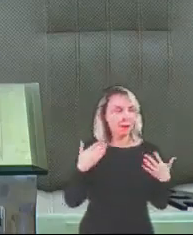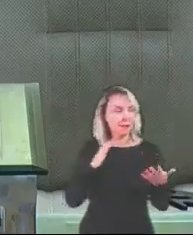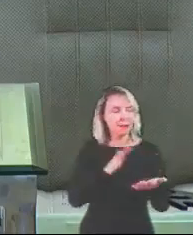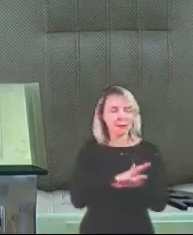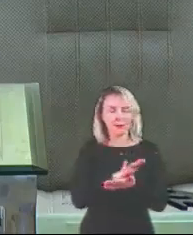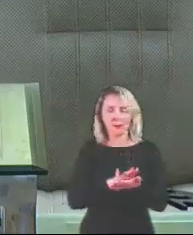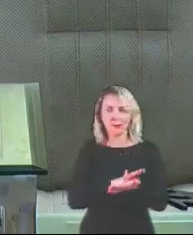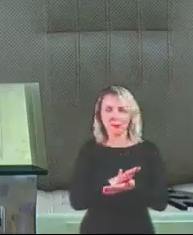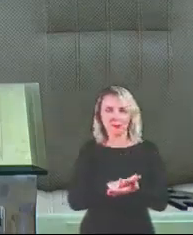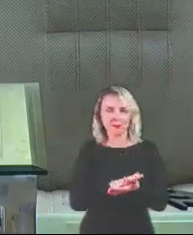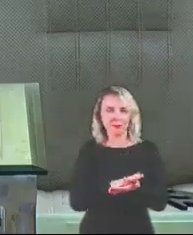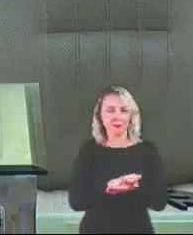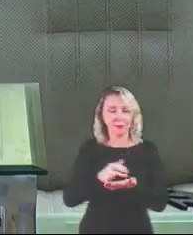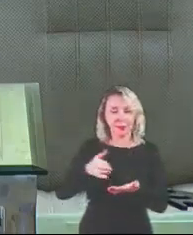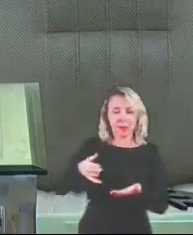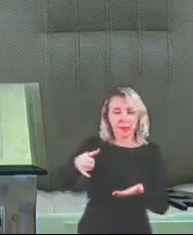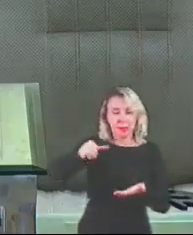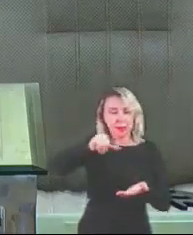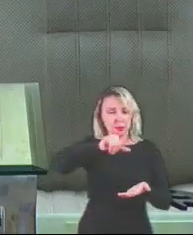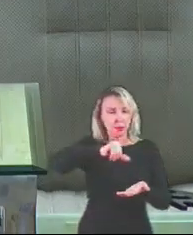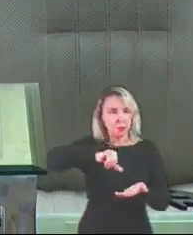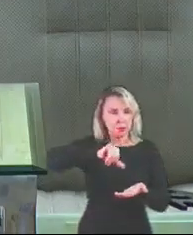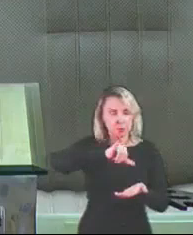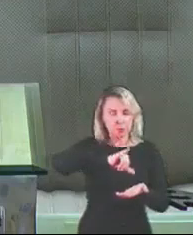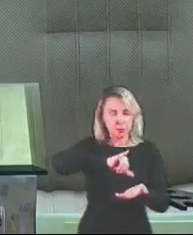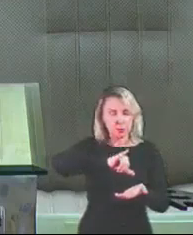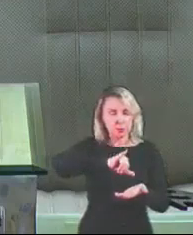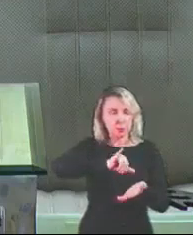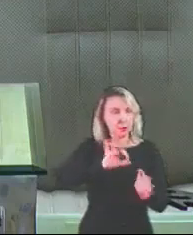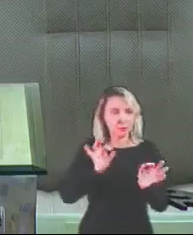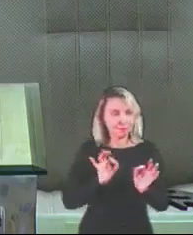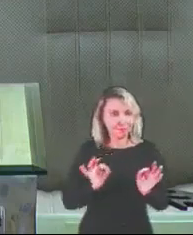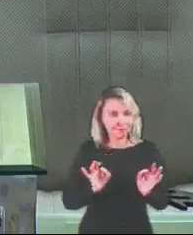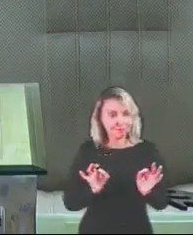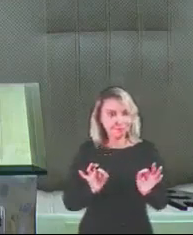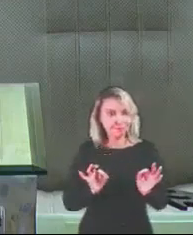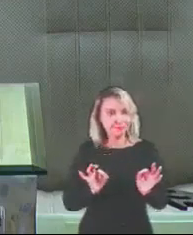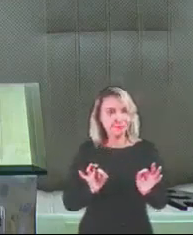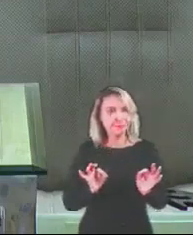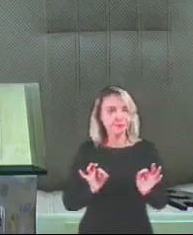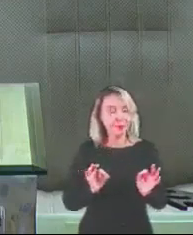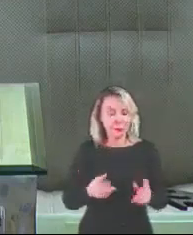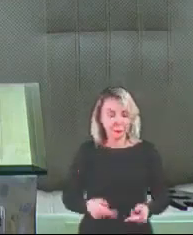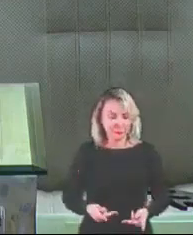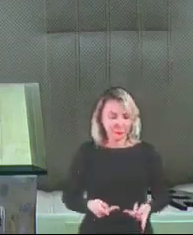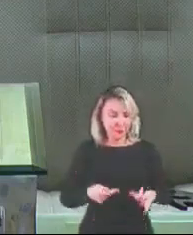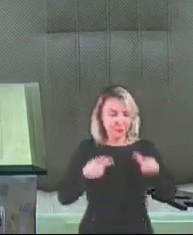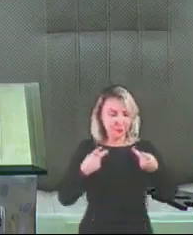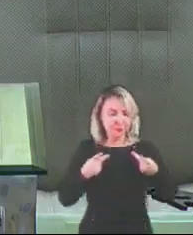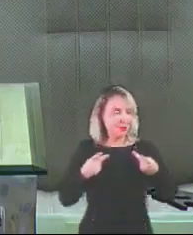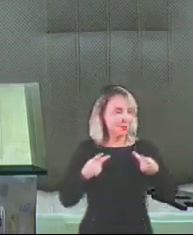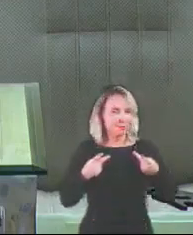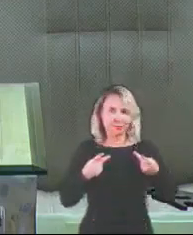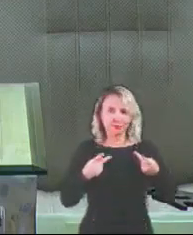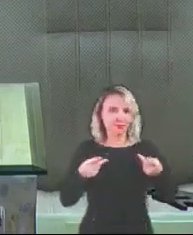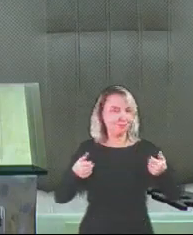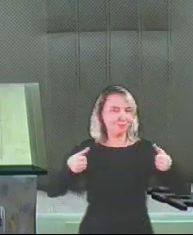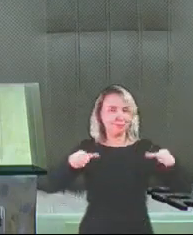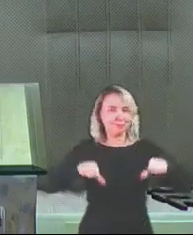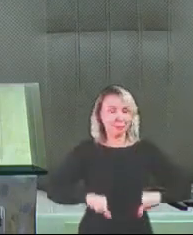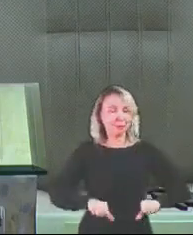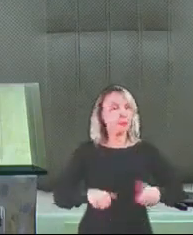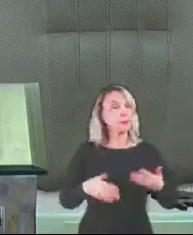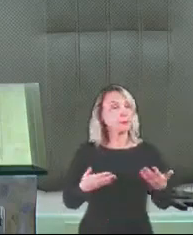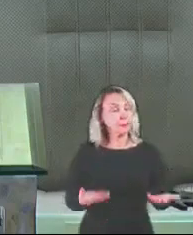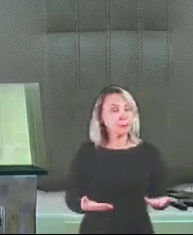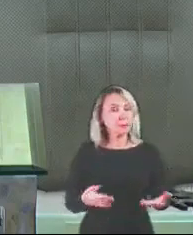prosperidade. O que Deus está dizendo é que a nossa confiança não